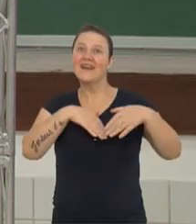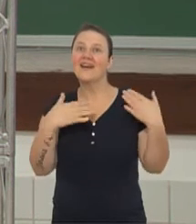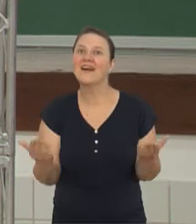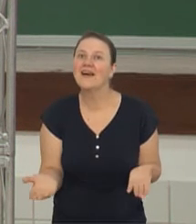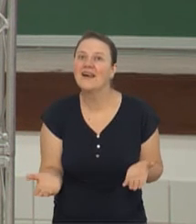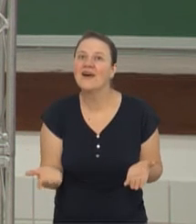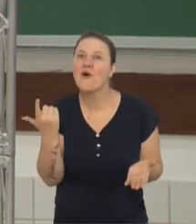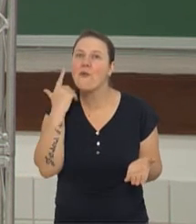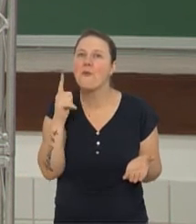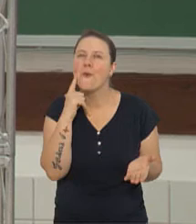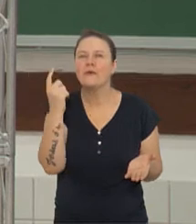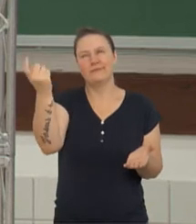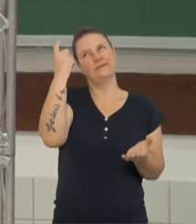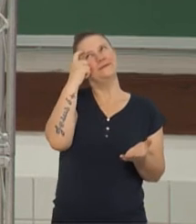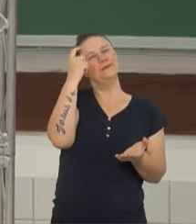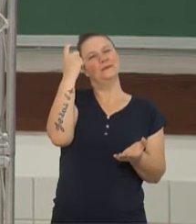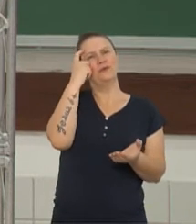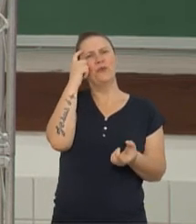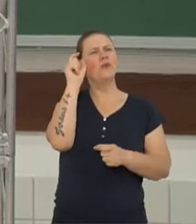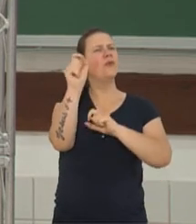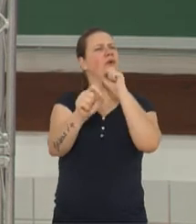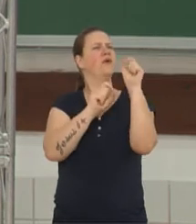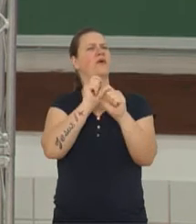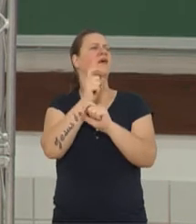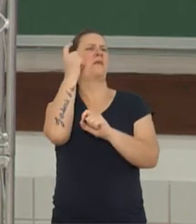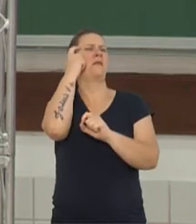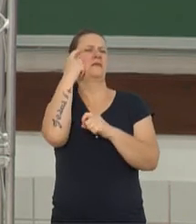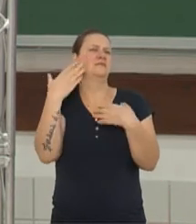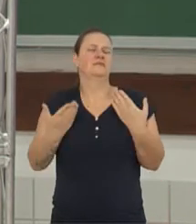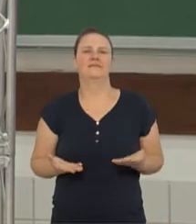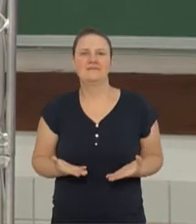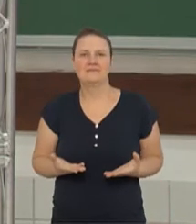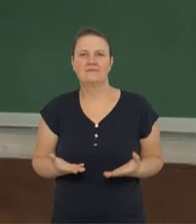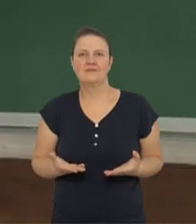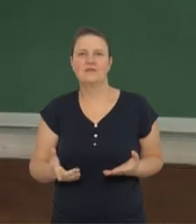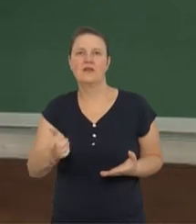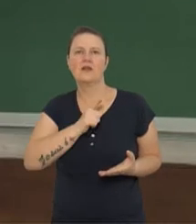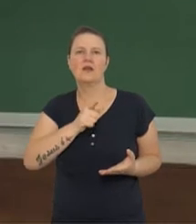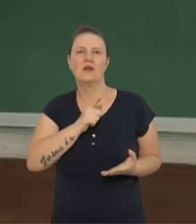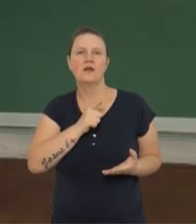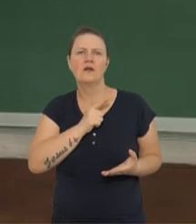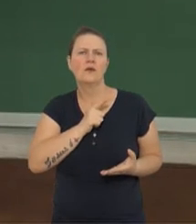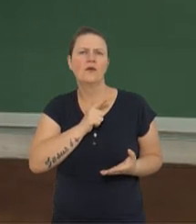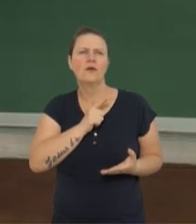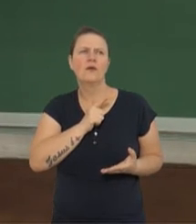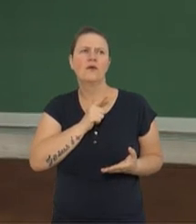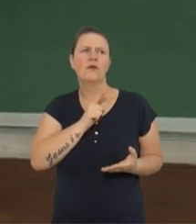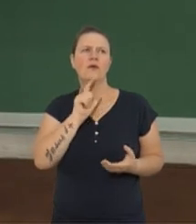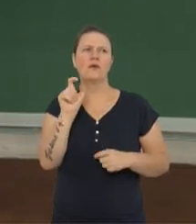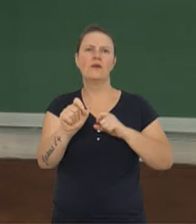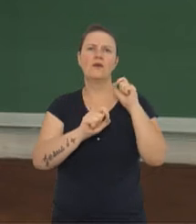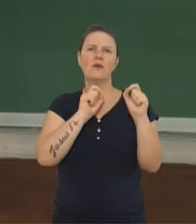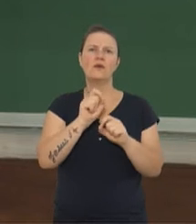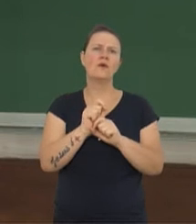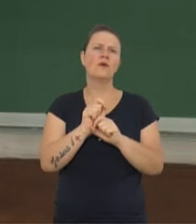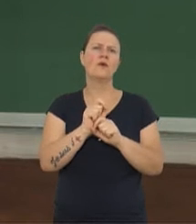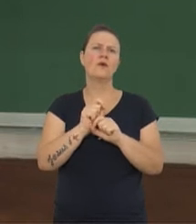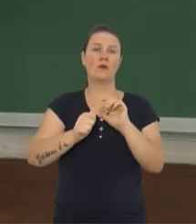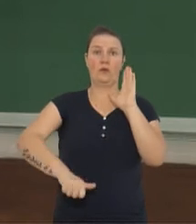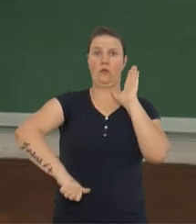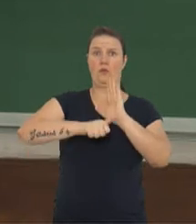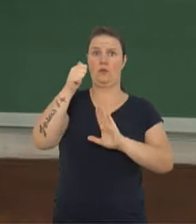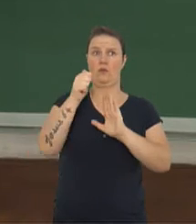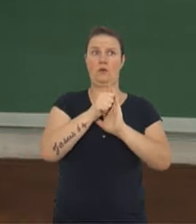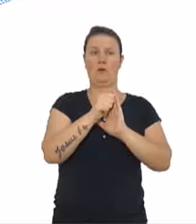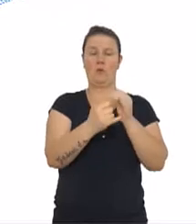Entonces, ¿conseguieron pensar? ¿Qué pensáis? A ver lo que tenemos aquí en los titulares entonces, ¿sí? ¿Qué dice el primer